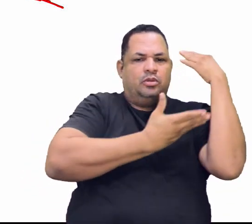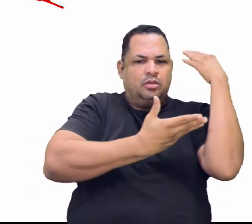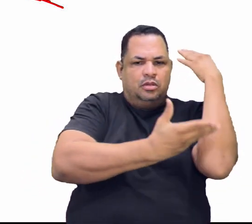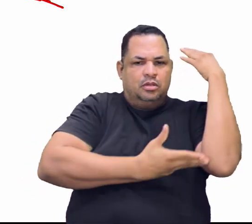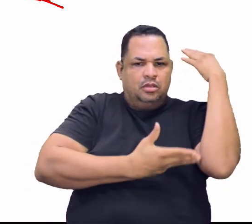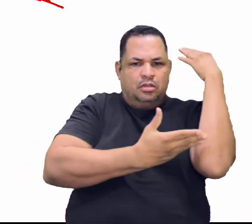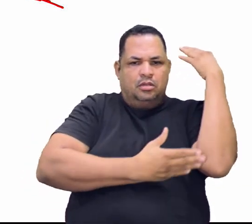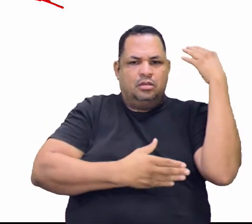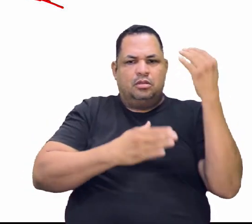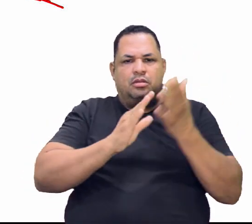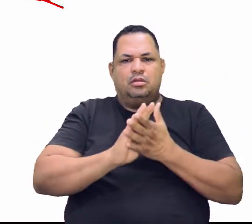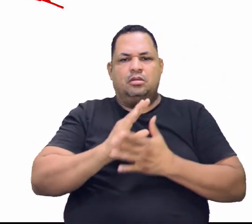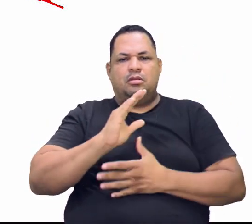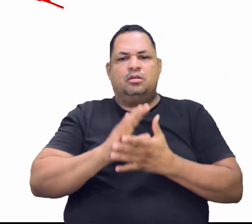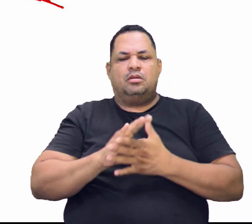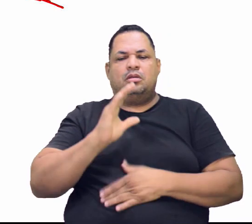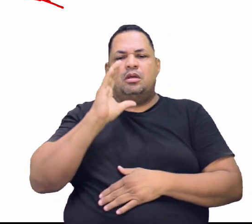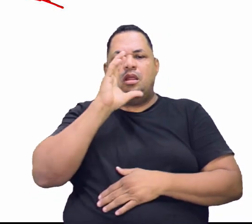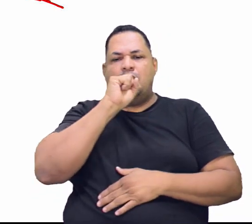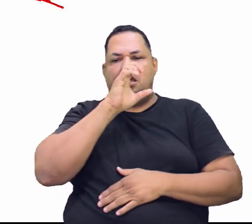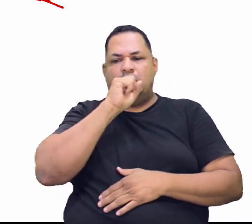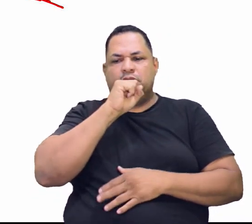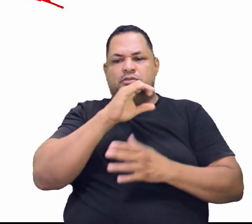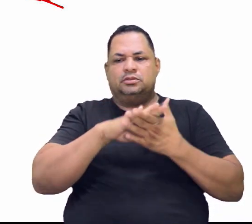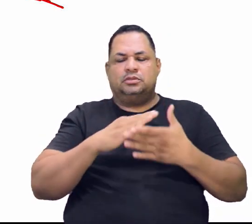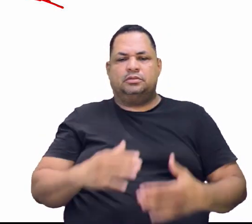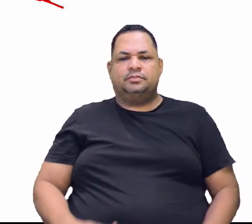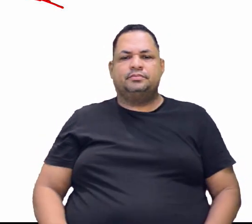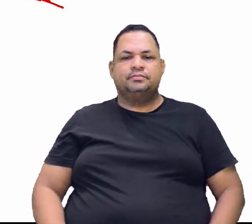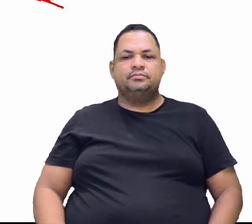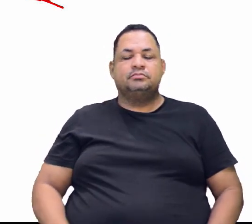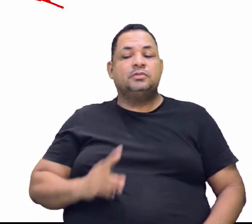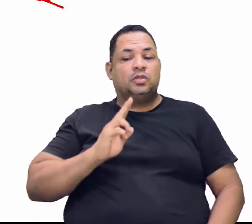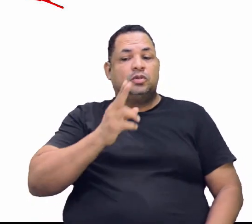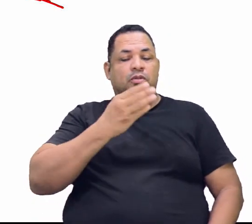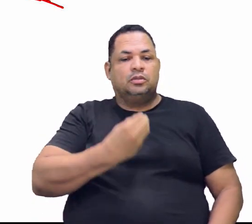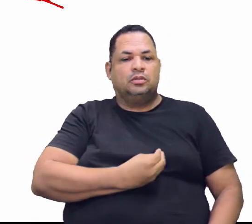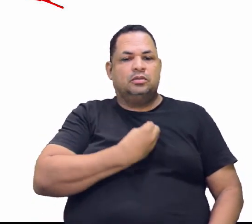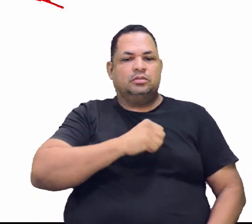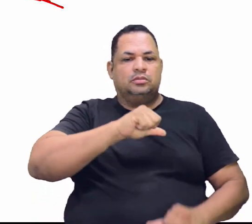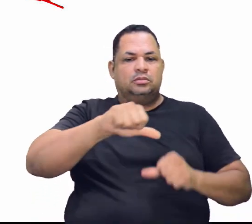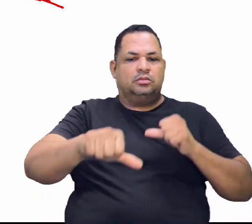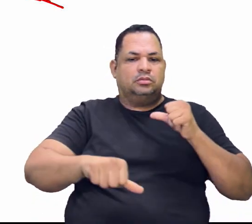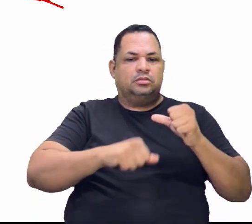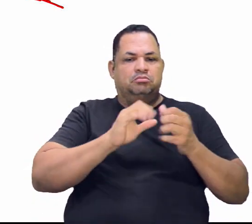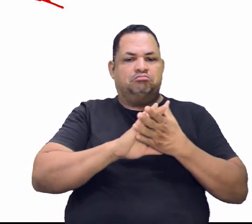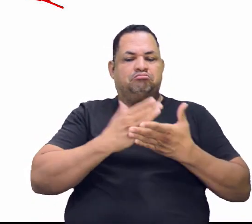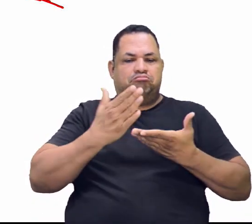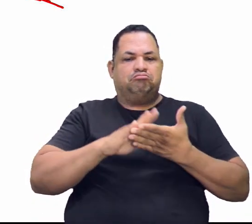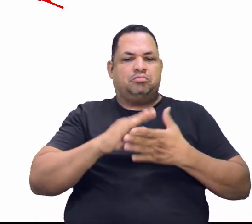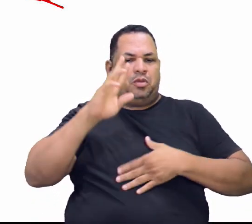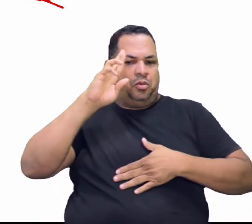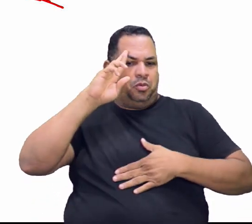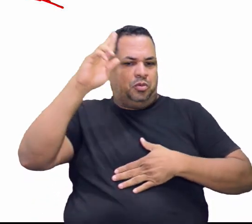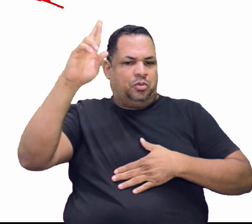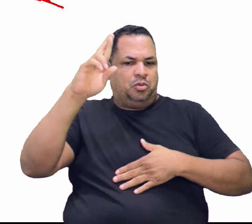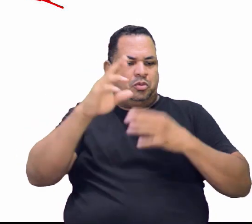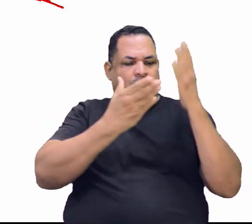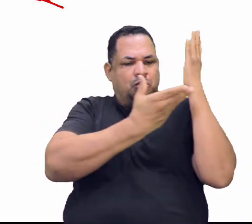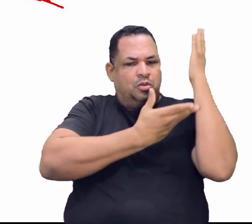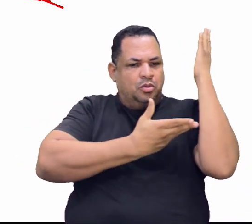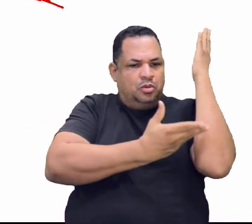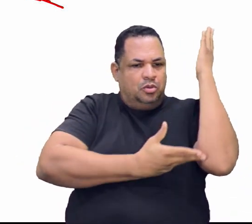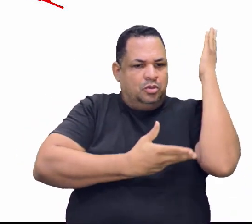Laranjeira. Ele vai ter que manter a vida dele, né? Se tornou seringueiro